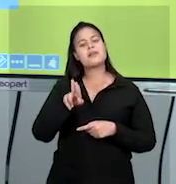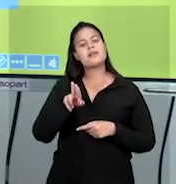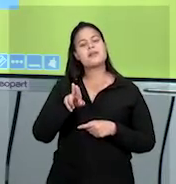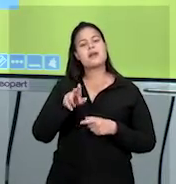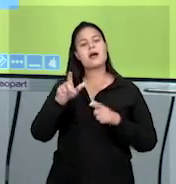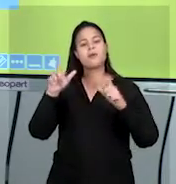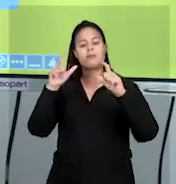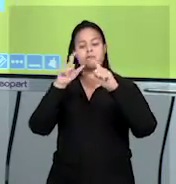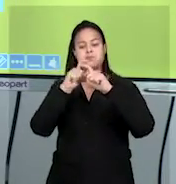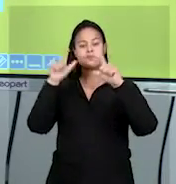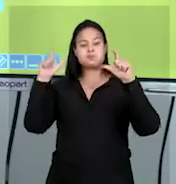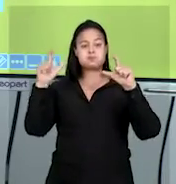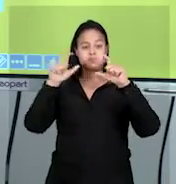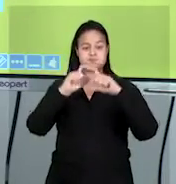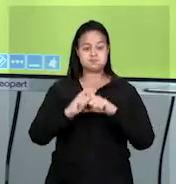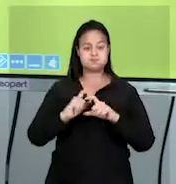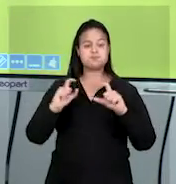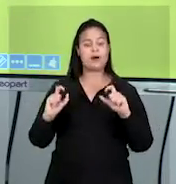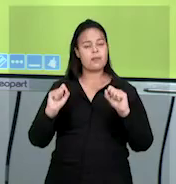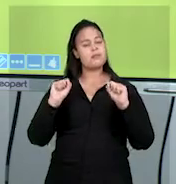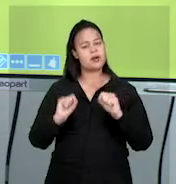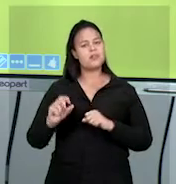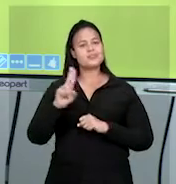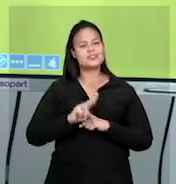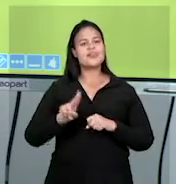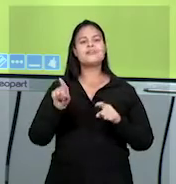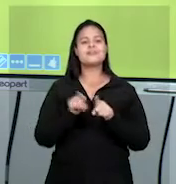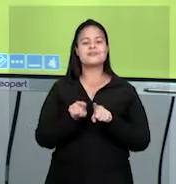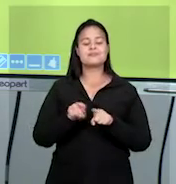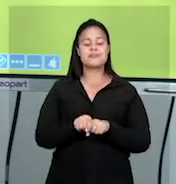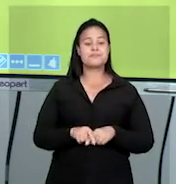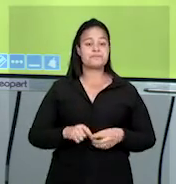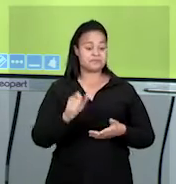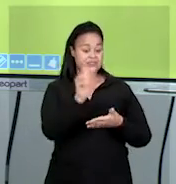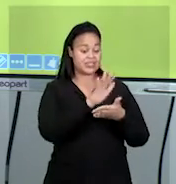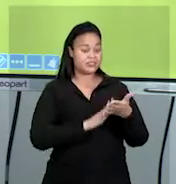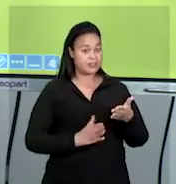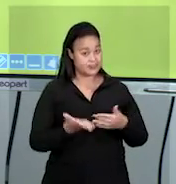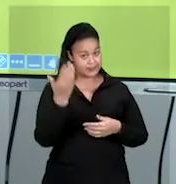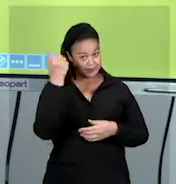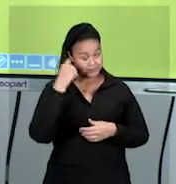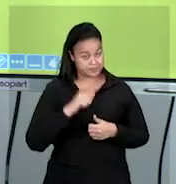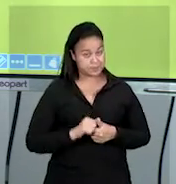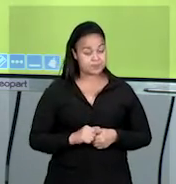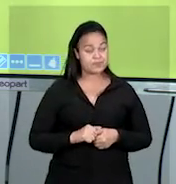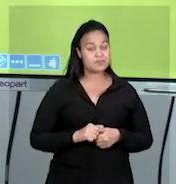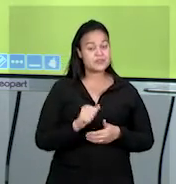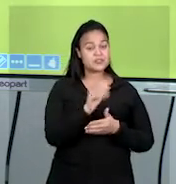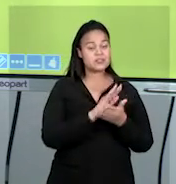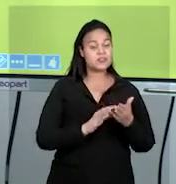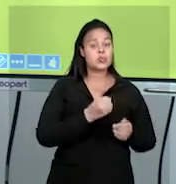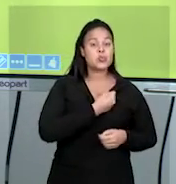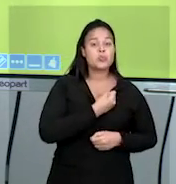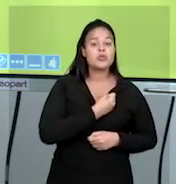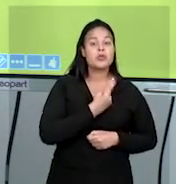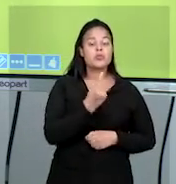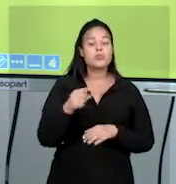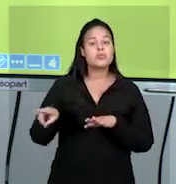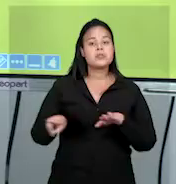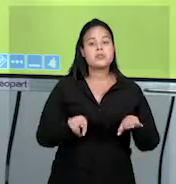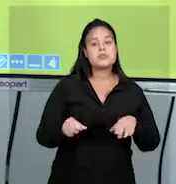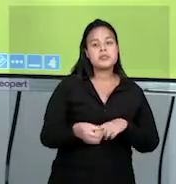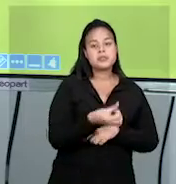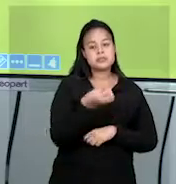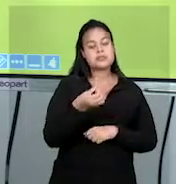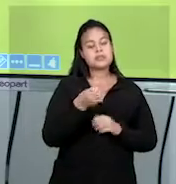símbolos lineares, etc. Bom, então vamos para uma atividade. Esse exercício é o exercício 1, que vocês vão encontrar na semana 6